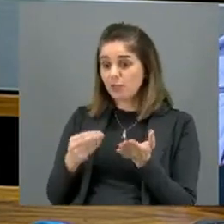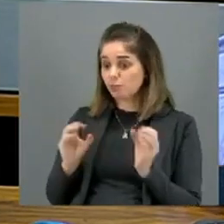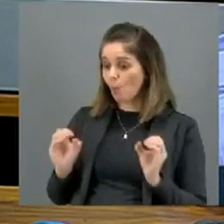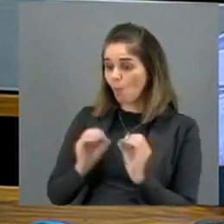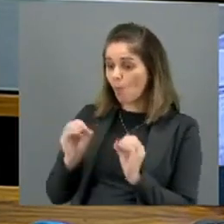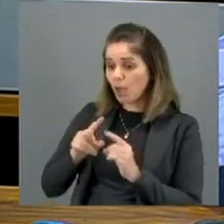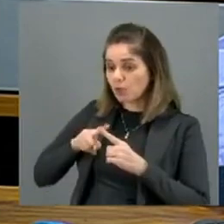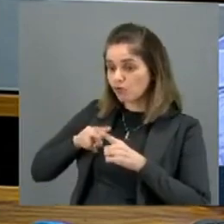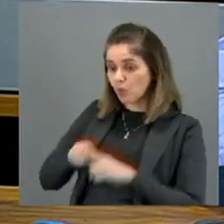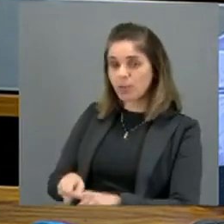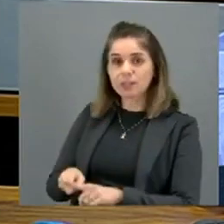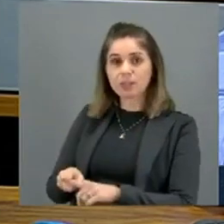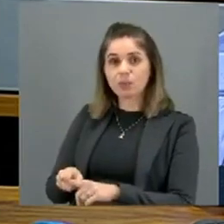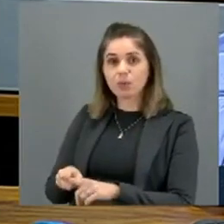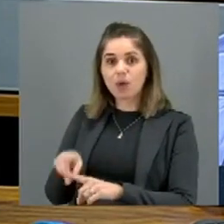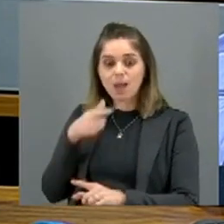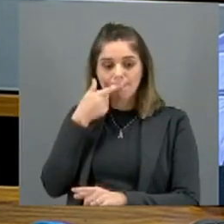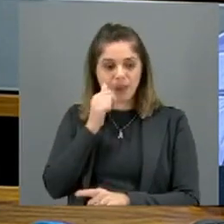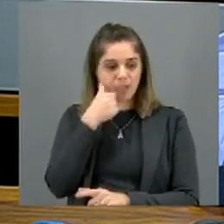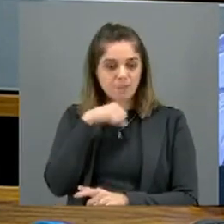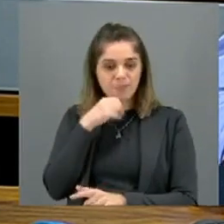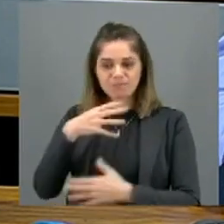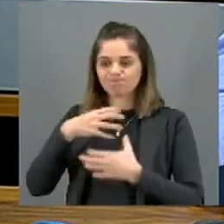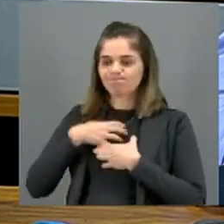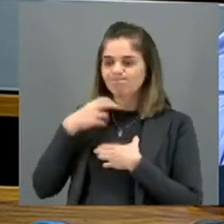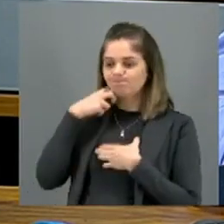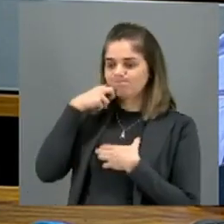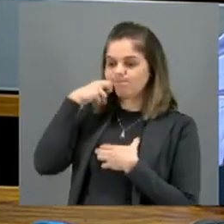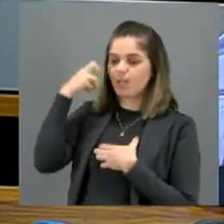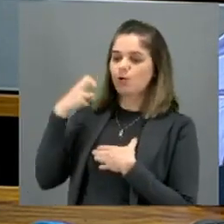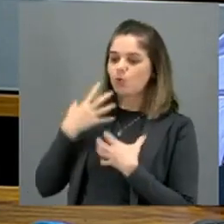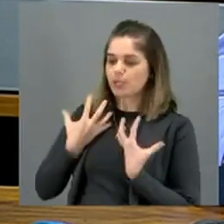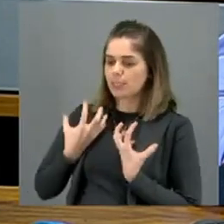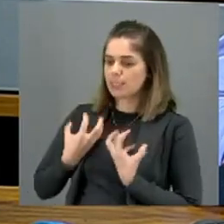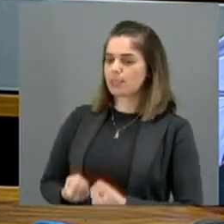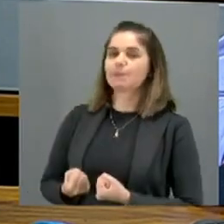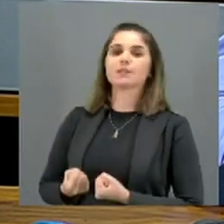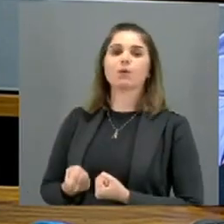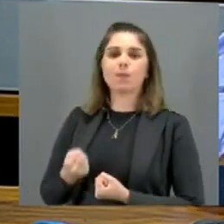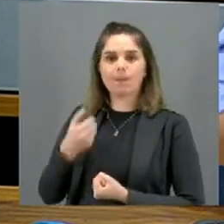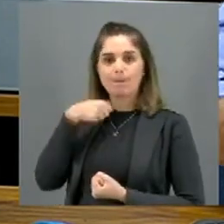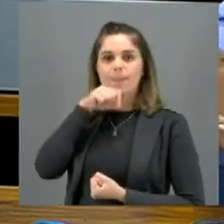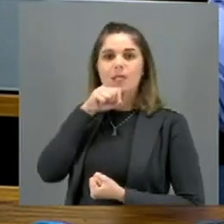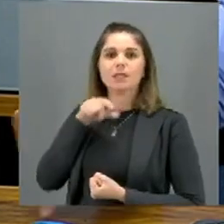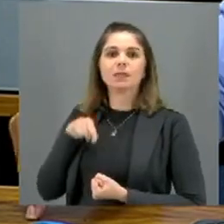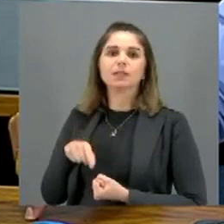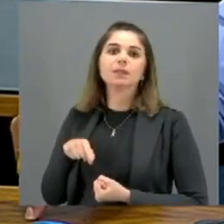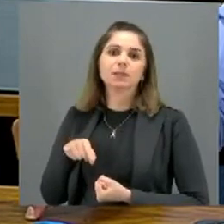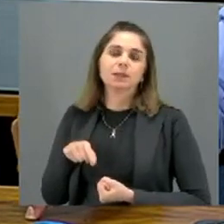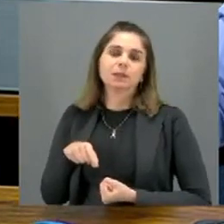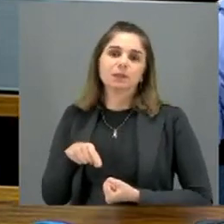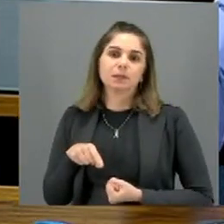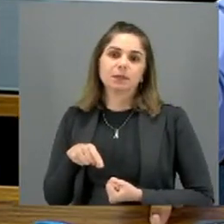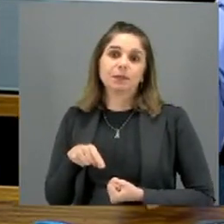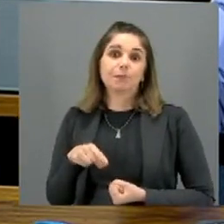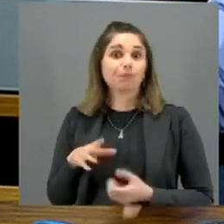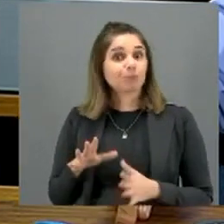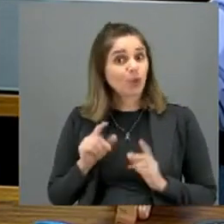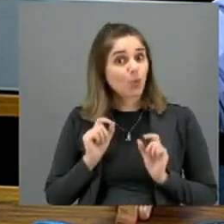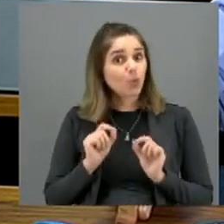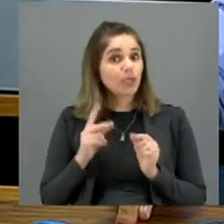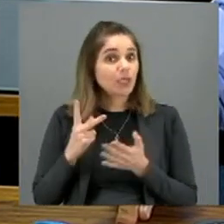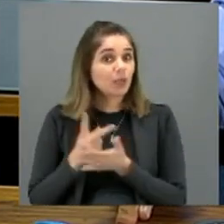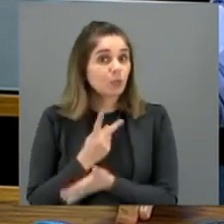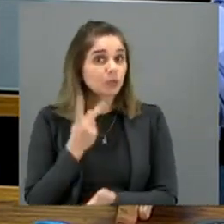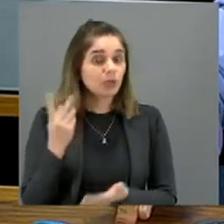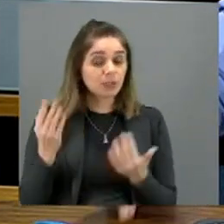é a vergonha do seu pai e a decepção da sua mãe. O que ocorre no Brasil